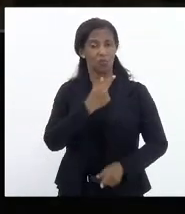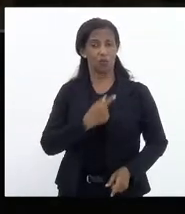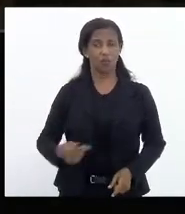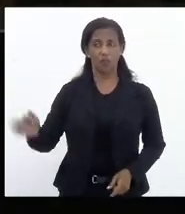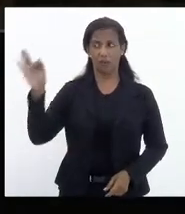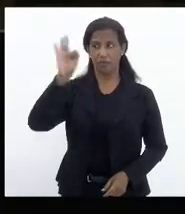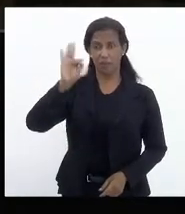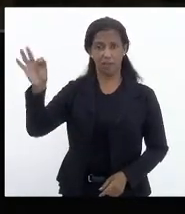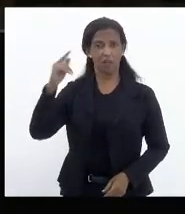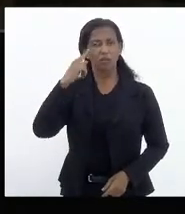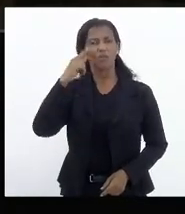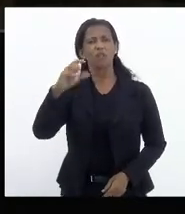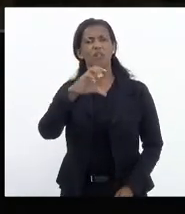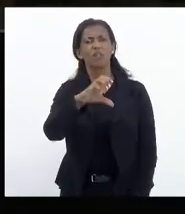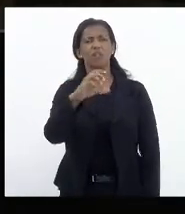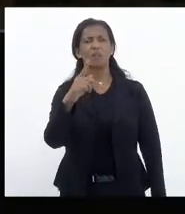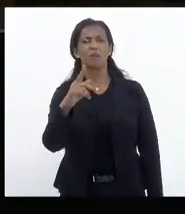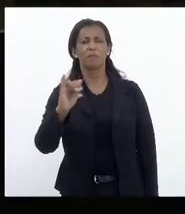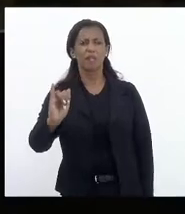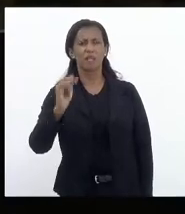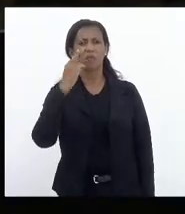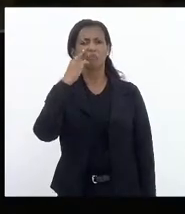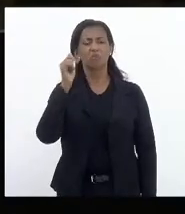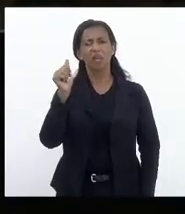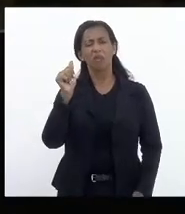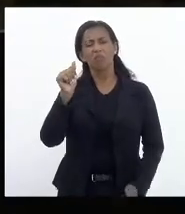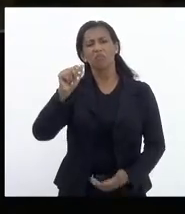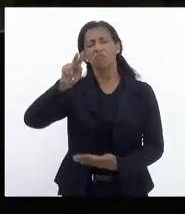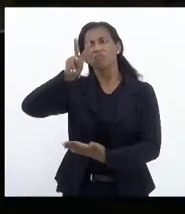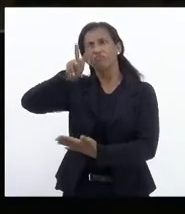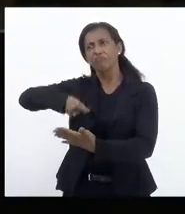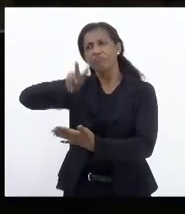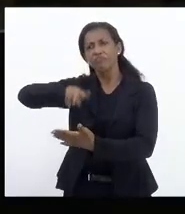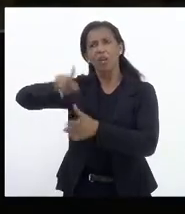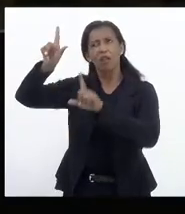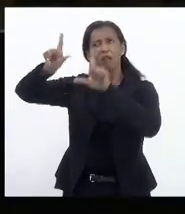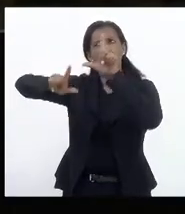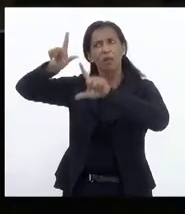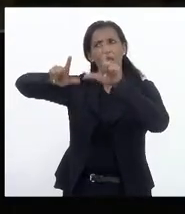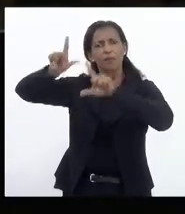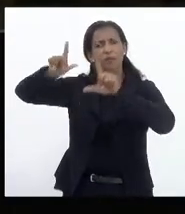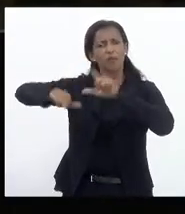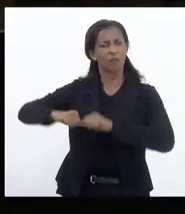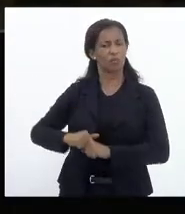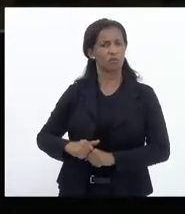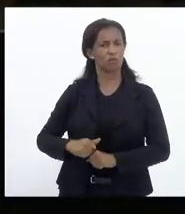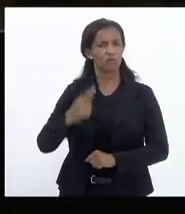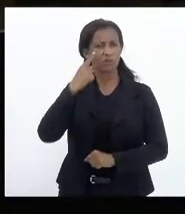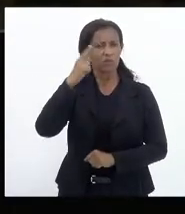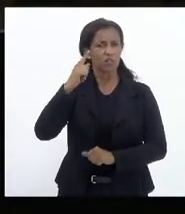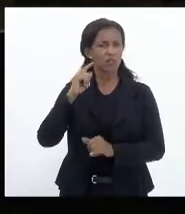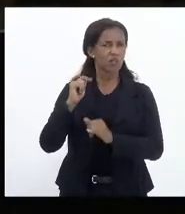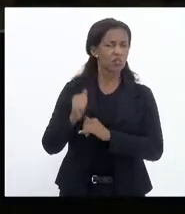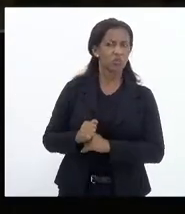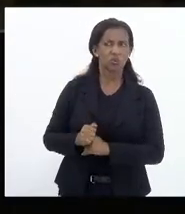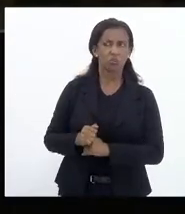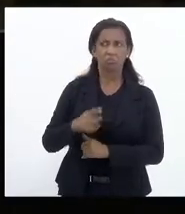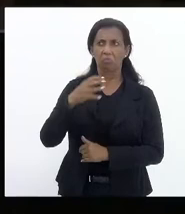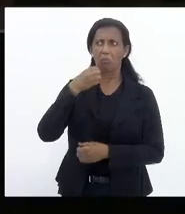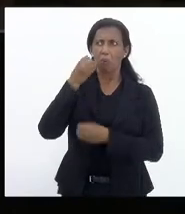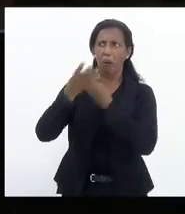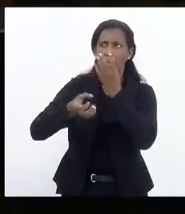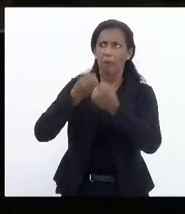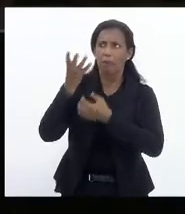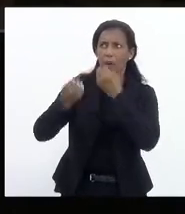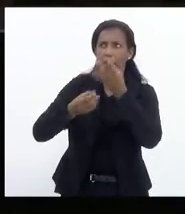eu tenho acompanhado através da televisão da GloboNews os depoimentos da CP e fiquei